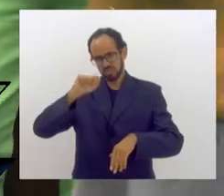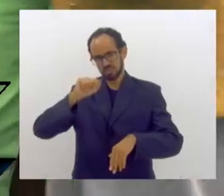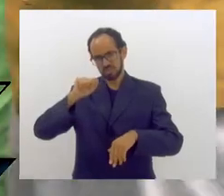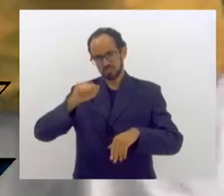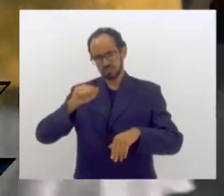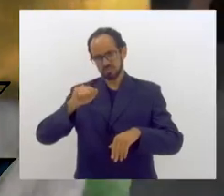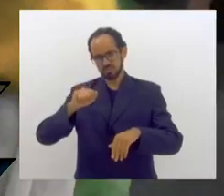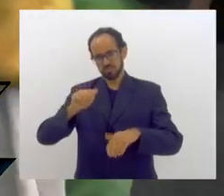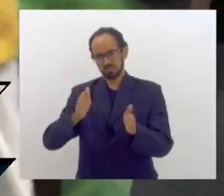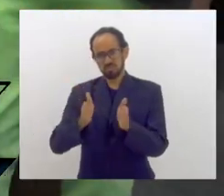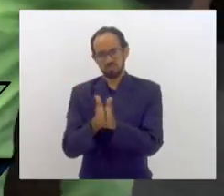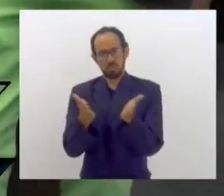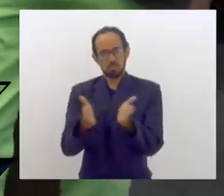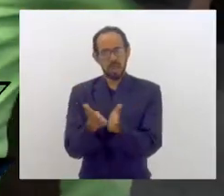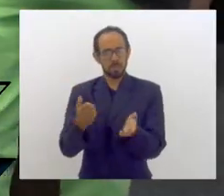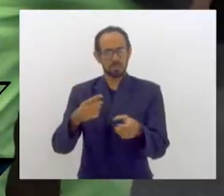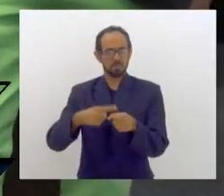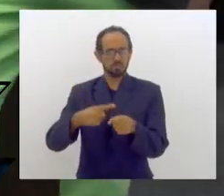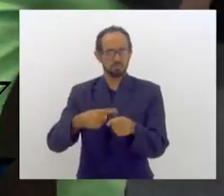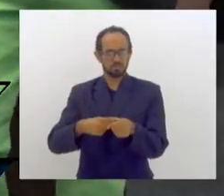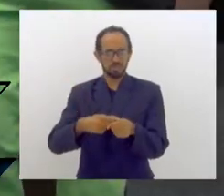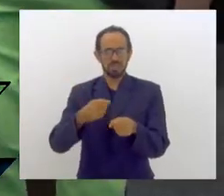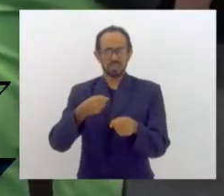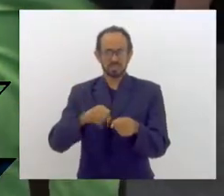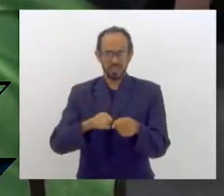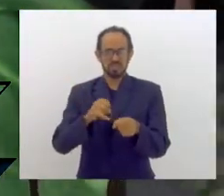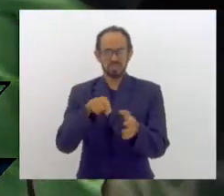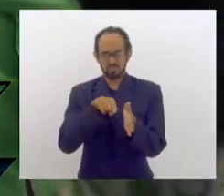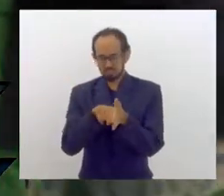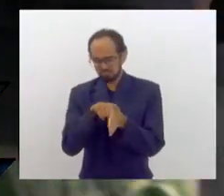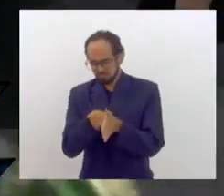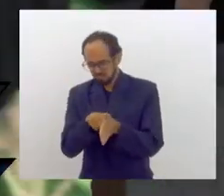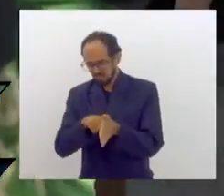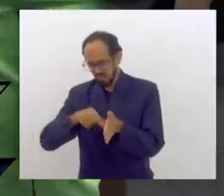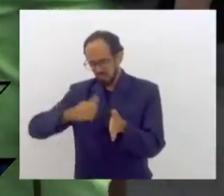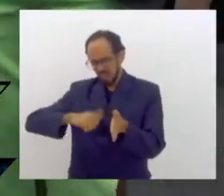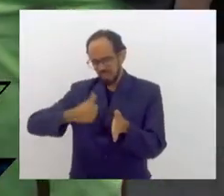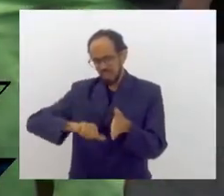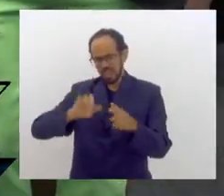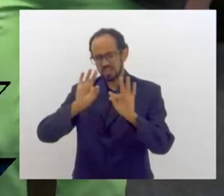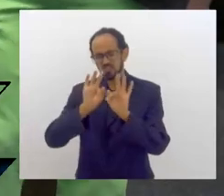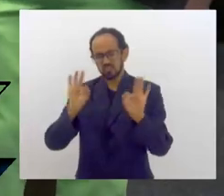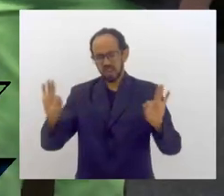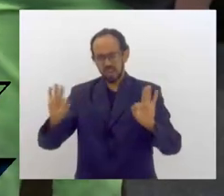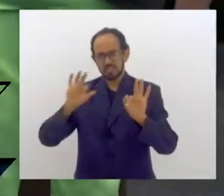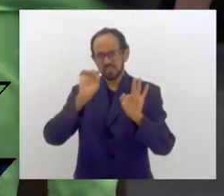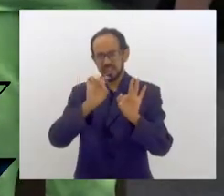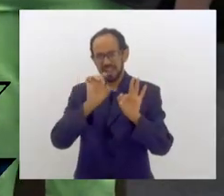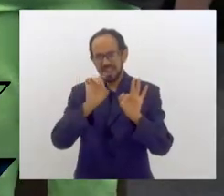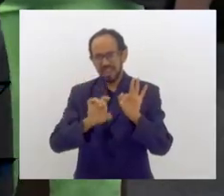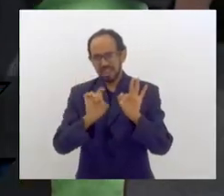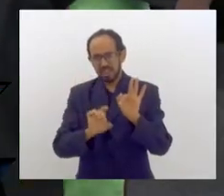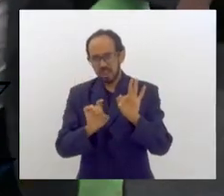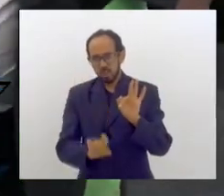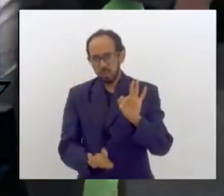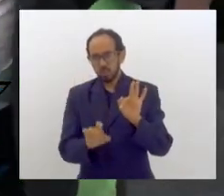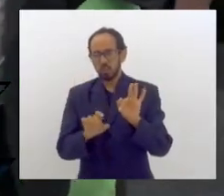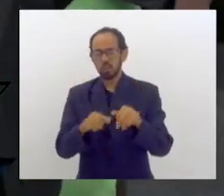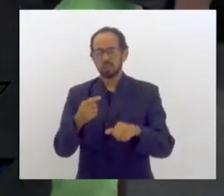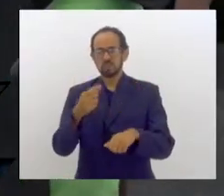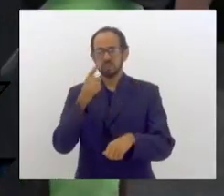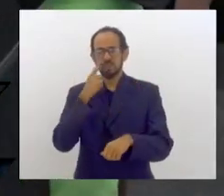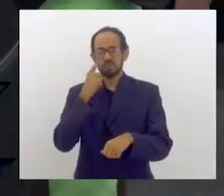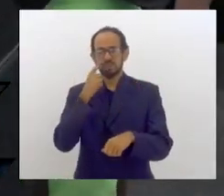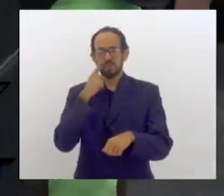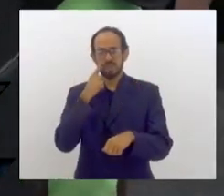ídolo. Agora, as frases, se cada um for pegar as frases que cada um diz de uma coisa ou de outra, você for ver uma